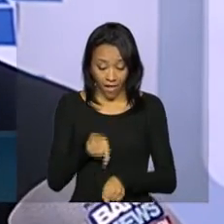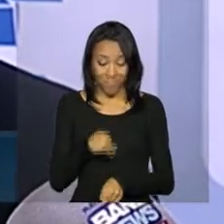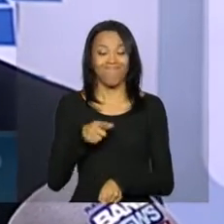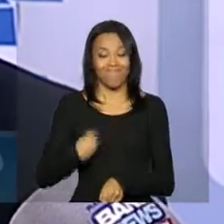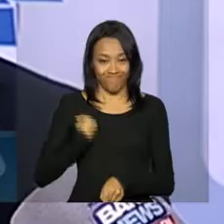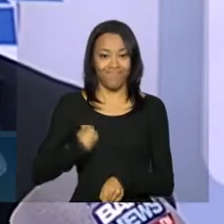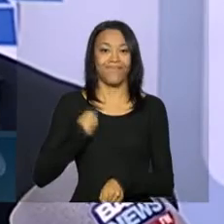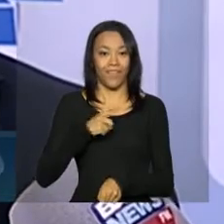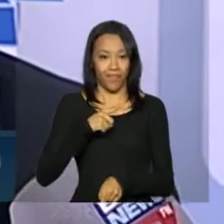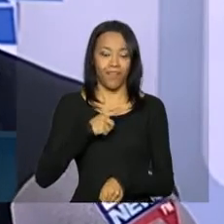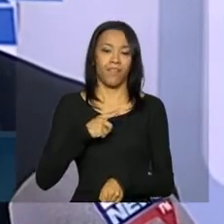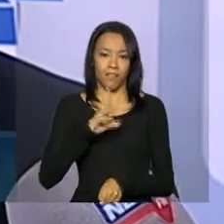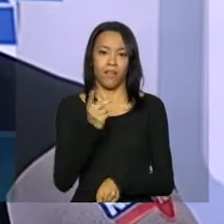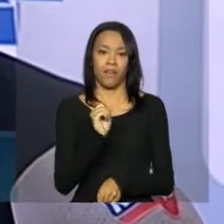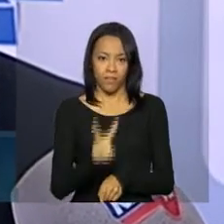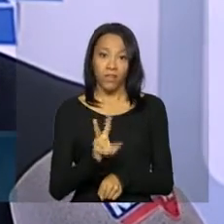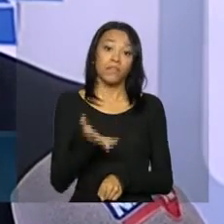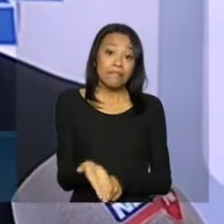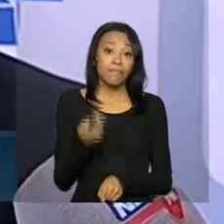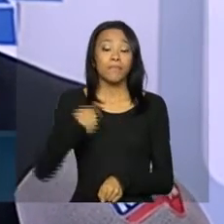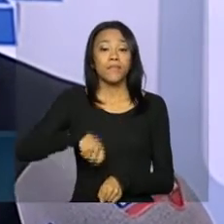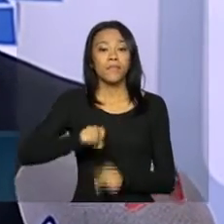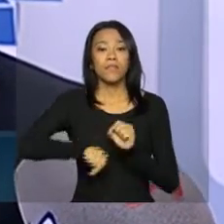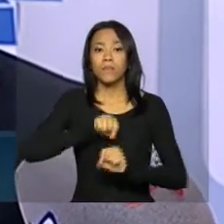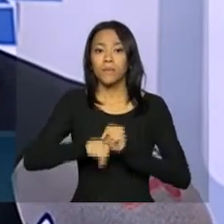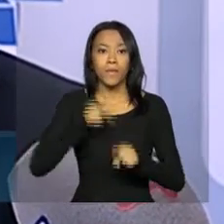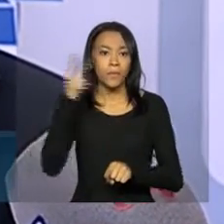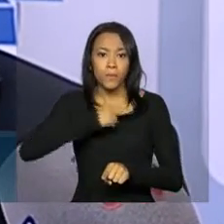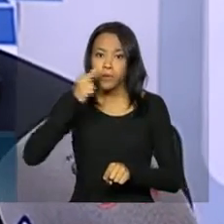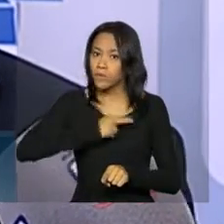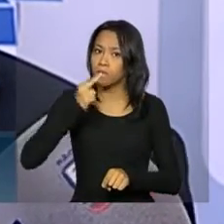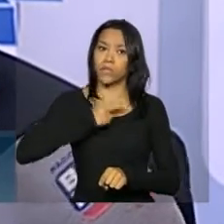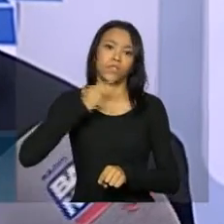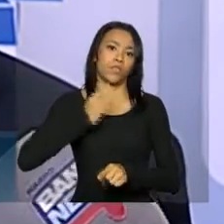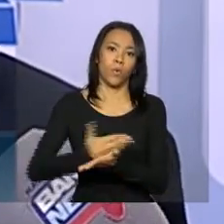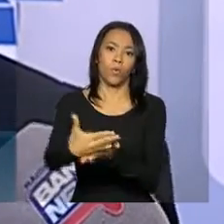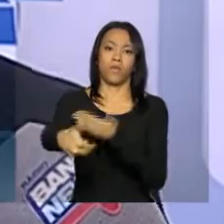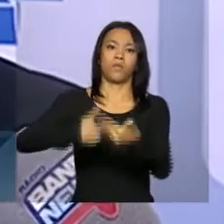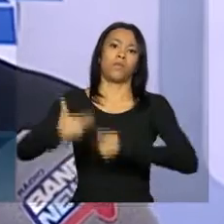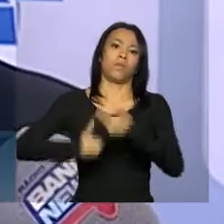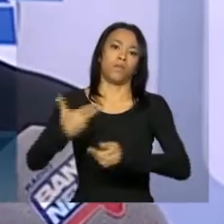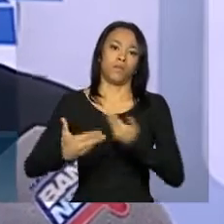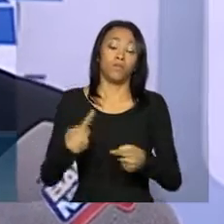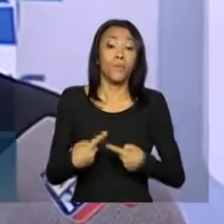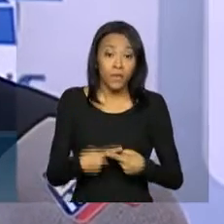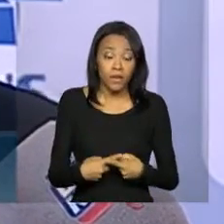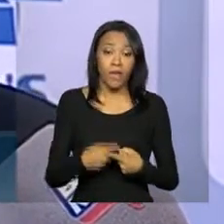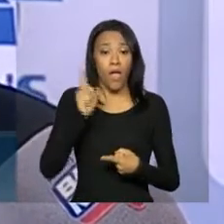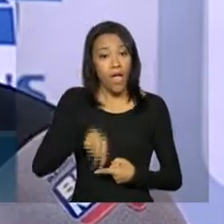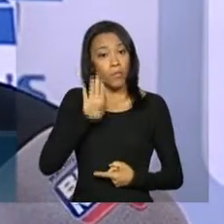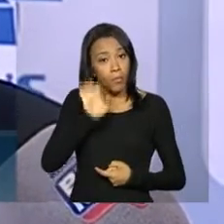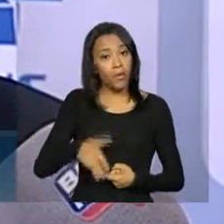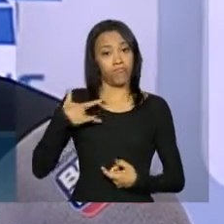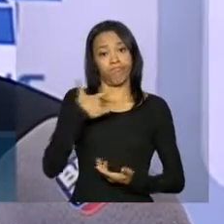a nossa recomendação é que se submeta imediatamente ao tratamento. Por quê? Para seu próprio